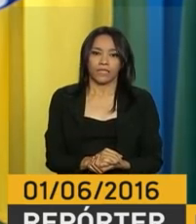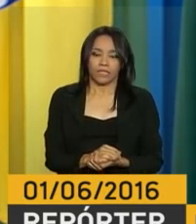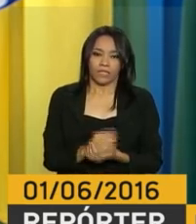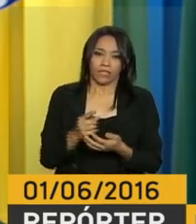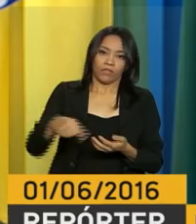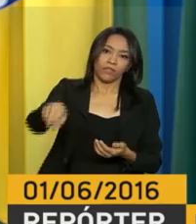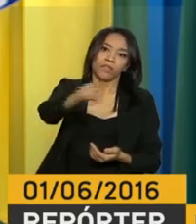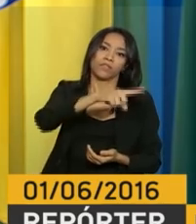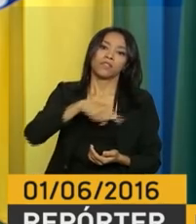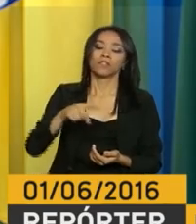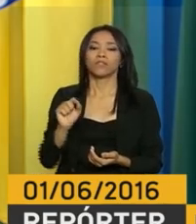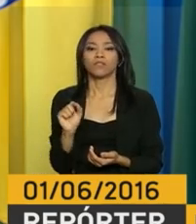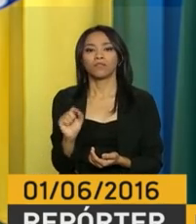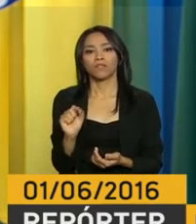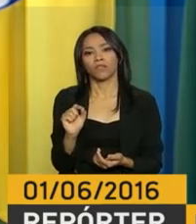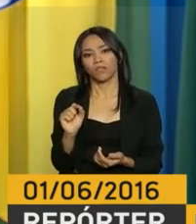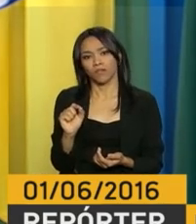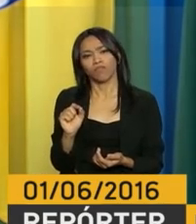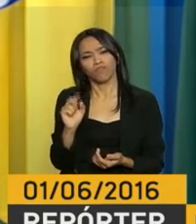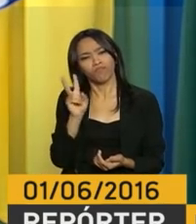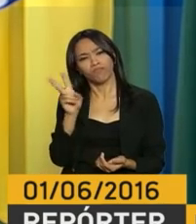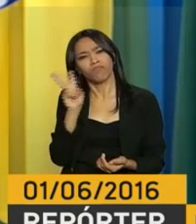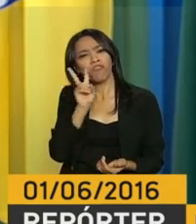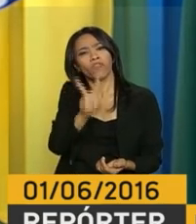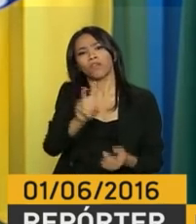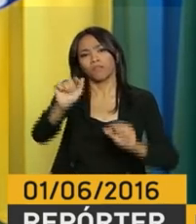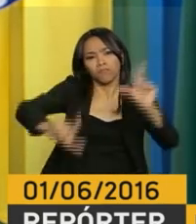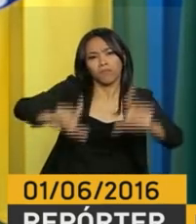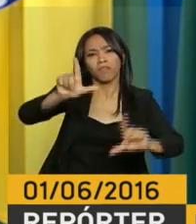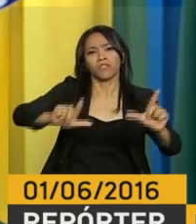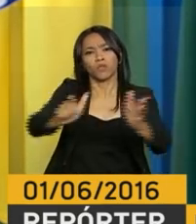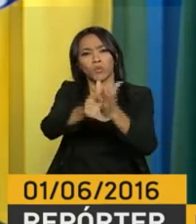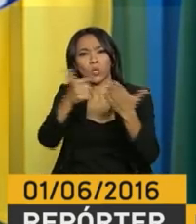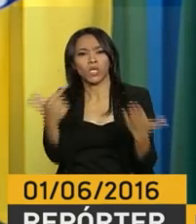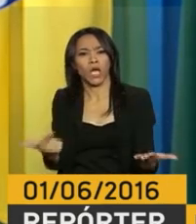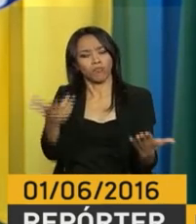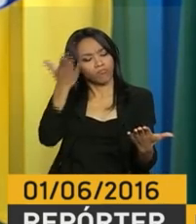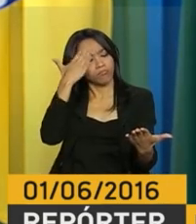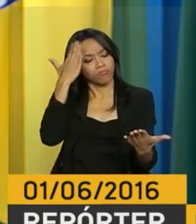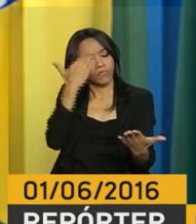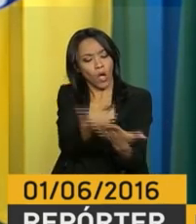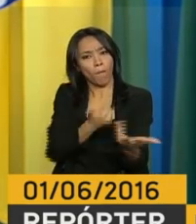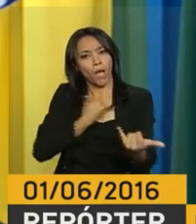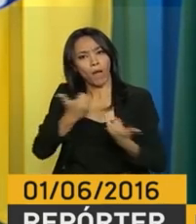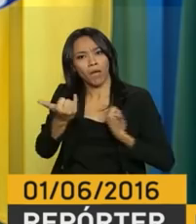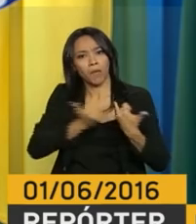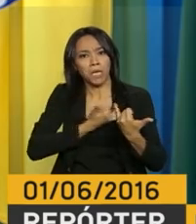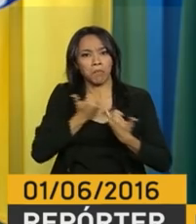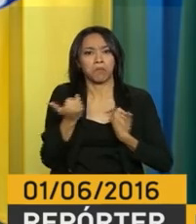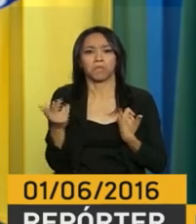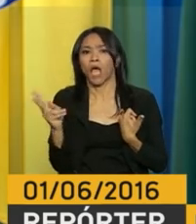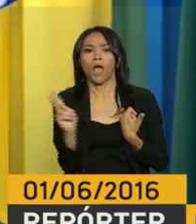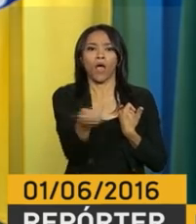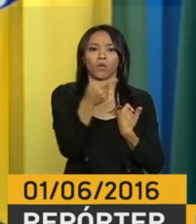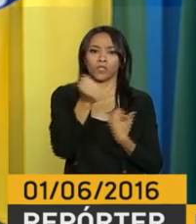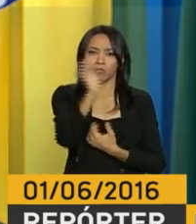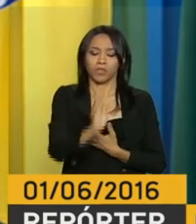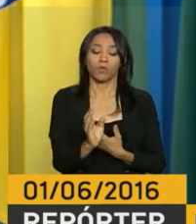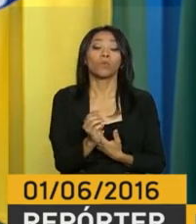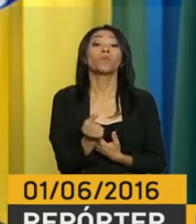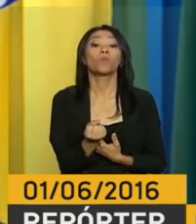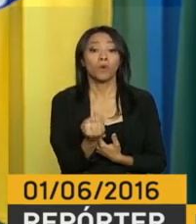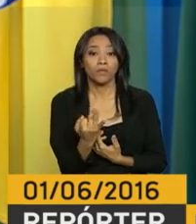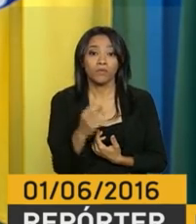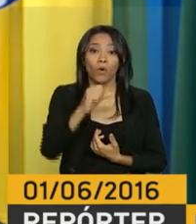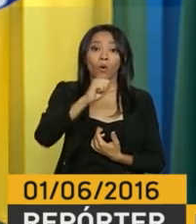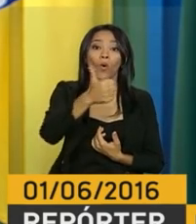senhoras diariamente pelos jornais já são mais de 11 milhões de desempregados